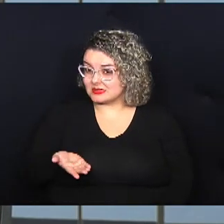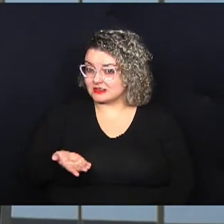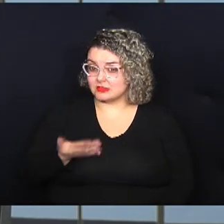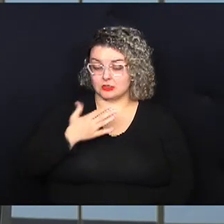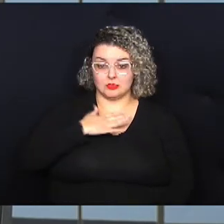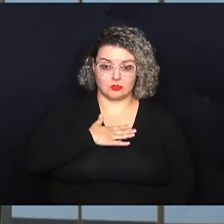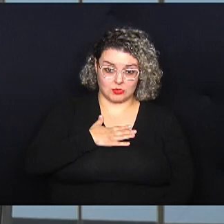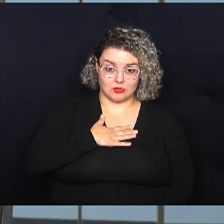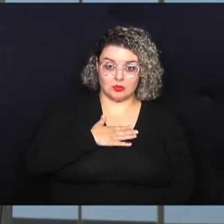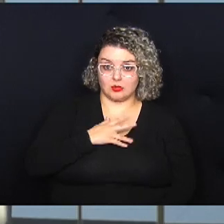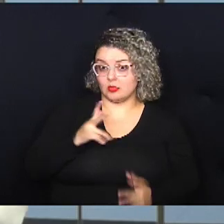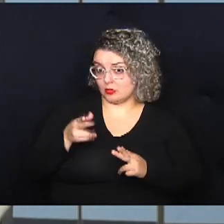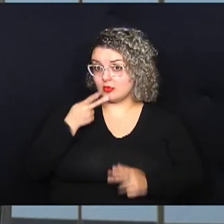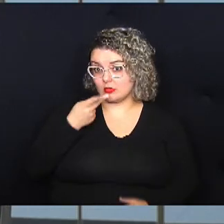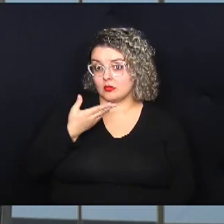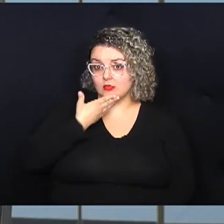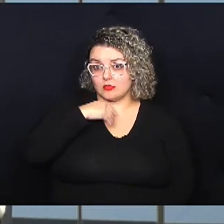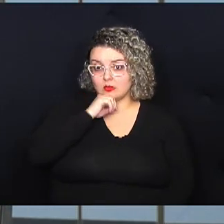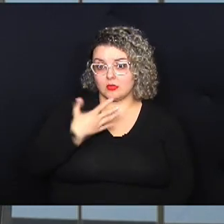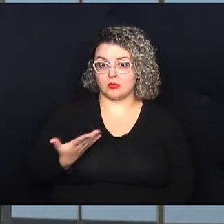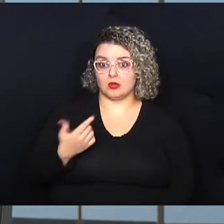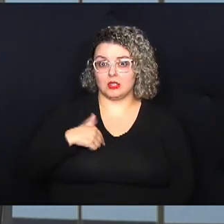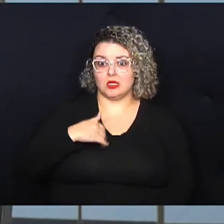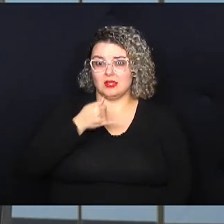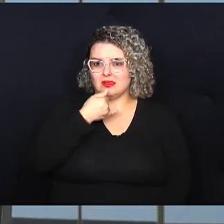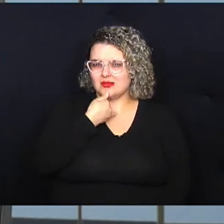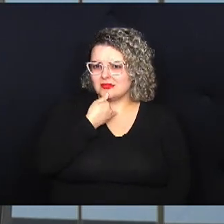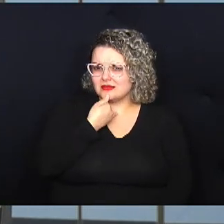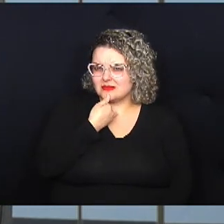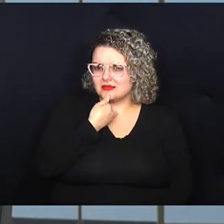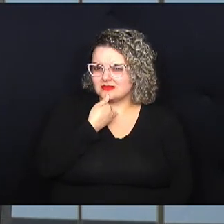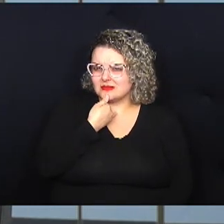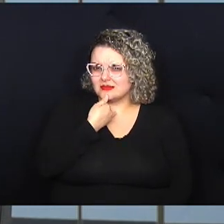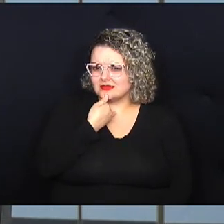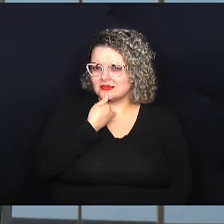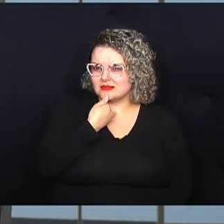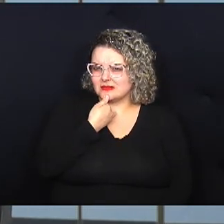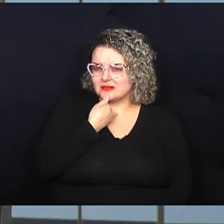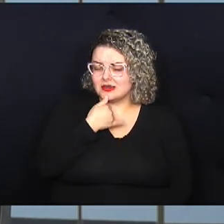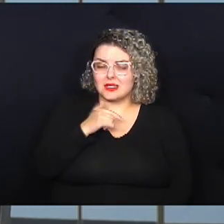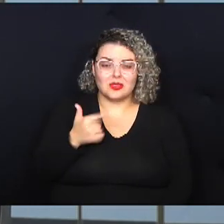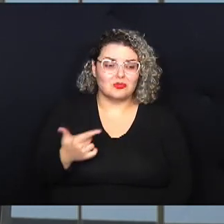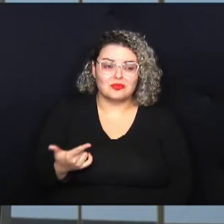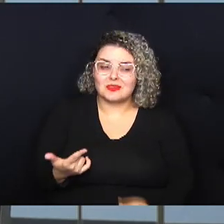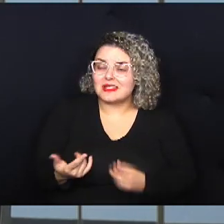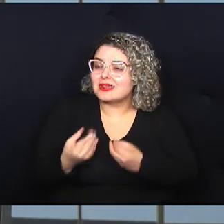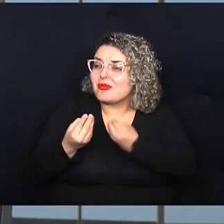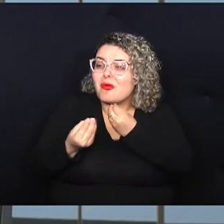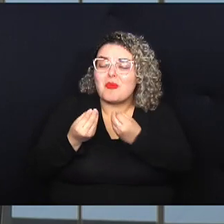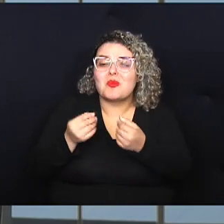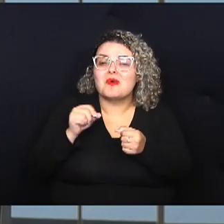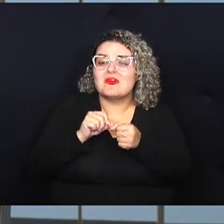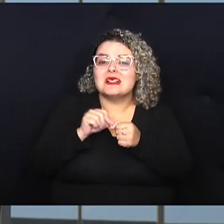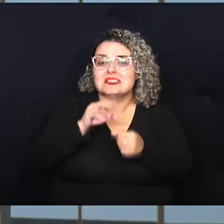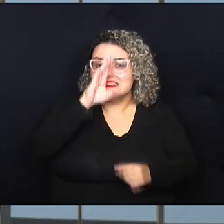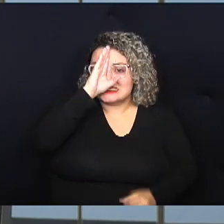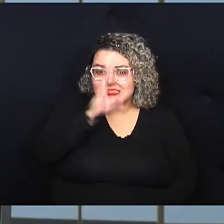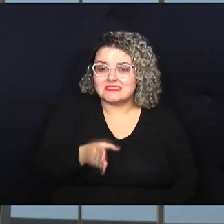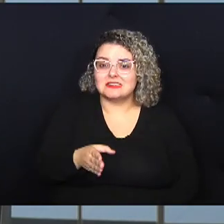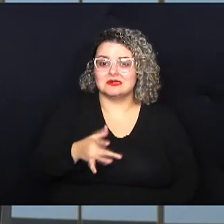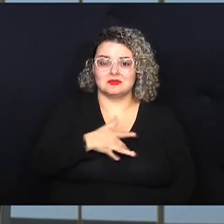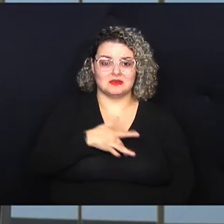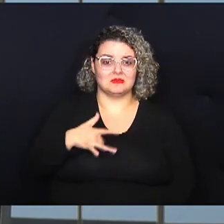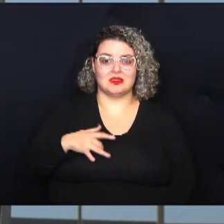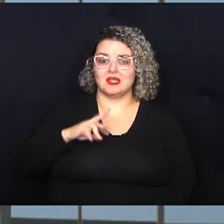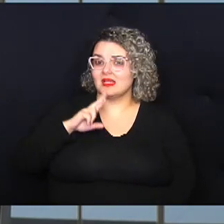caso, acabei de falar para você do meu pai, eu estava triste, mas eu não teria o que fazer diretamente para a saúde, para